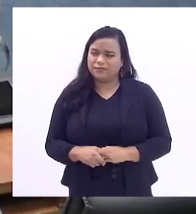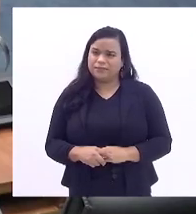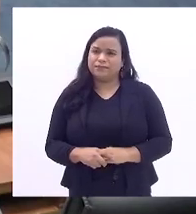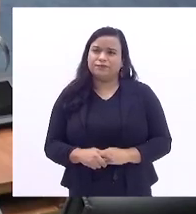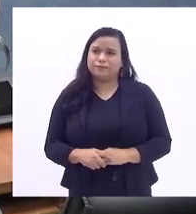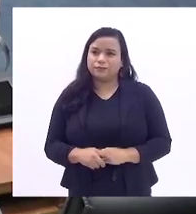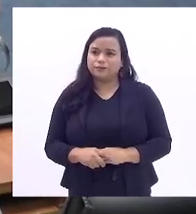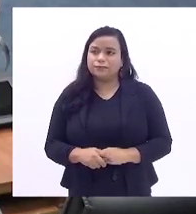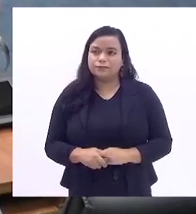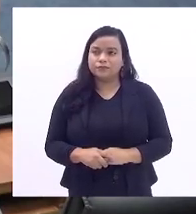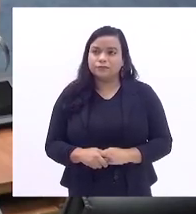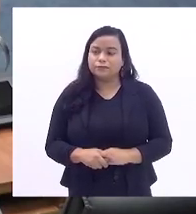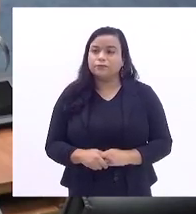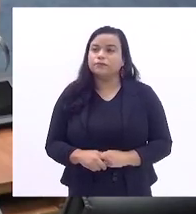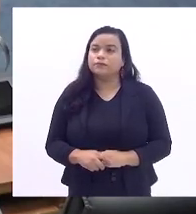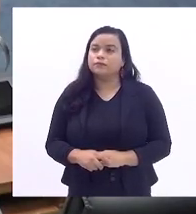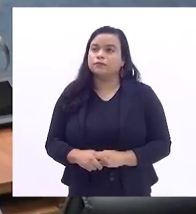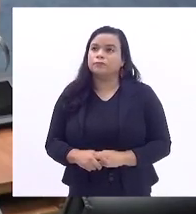E aí